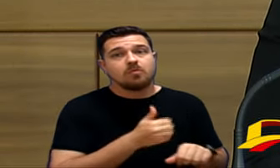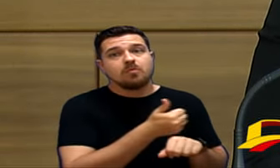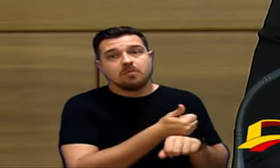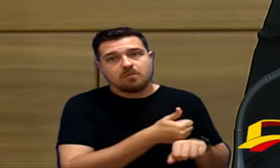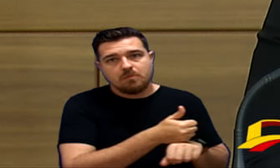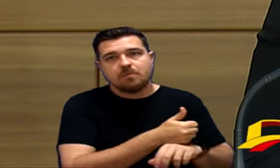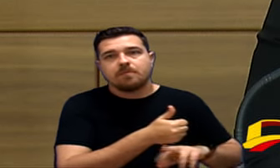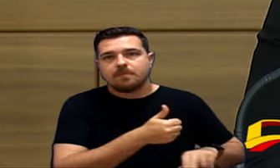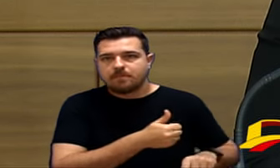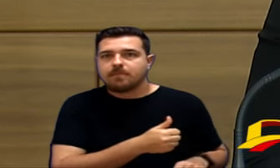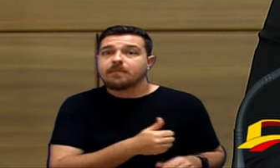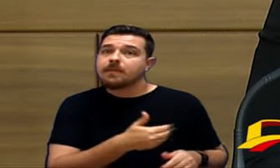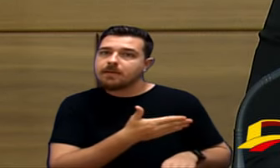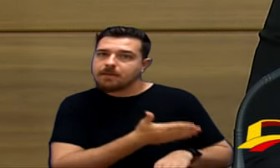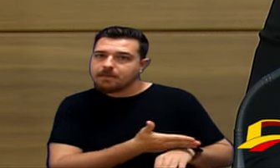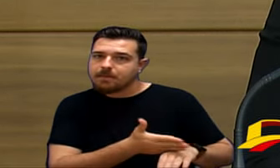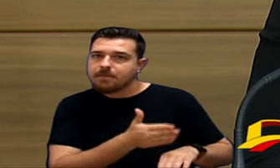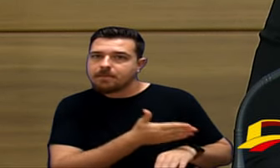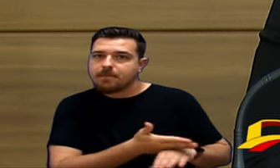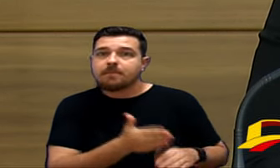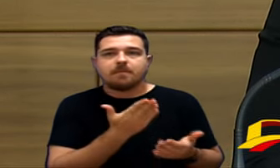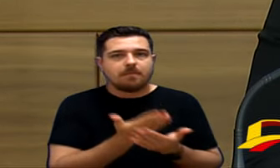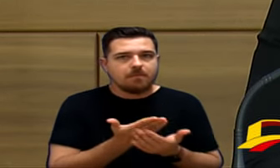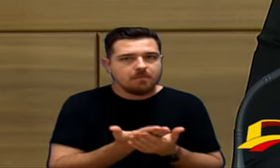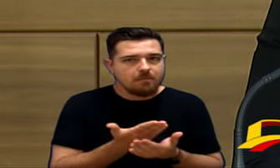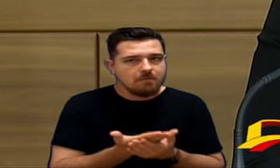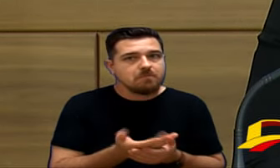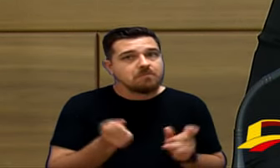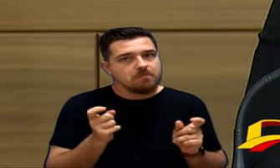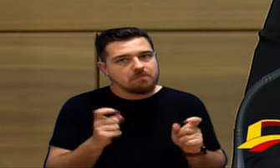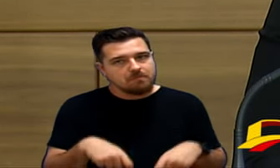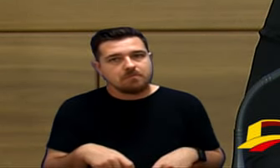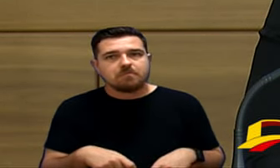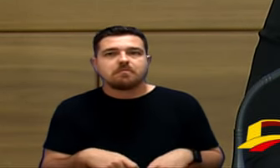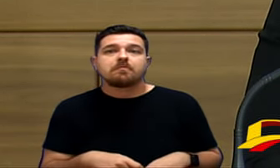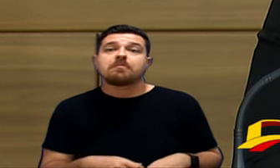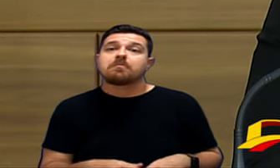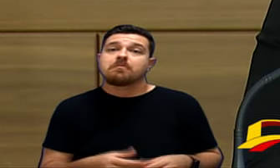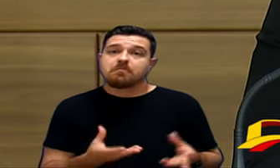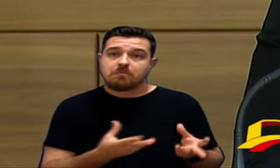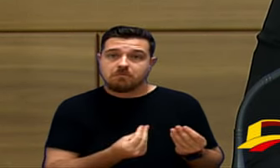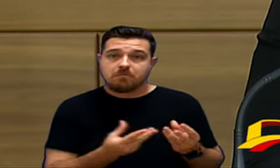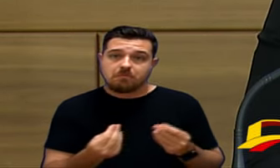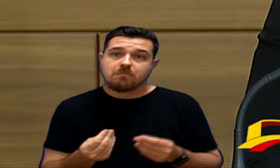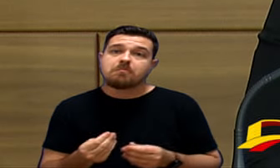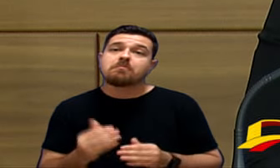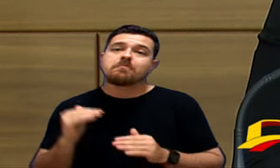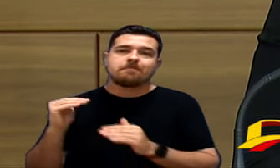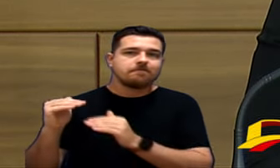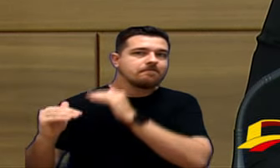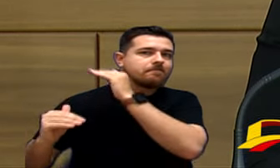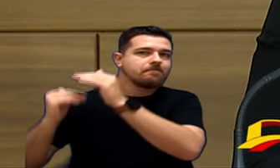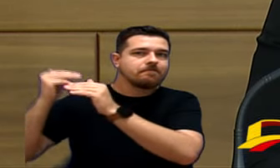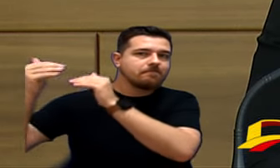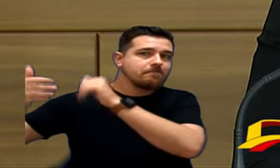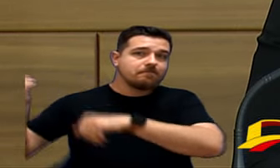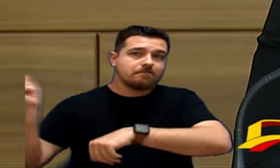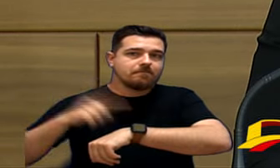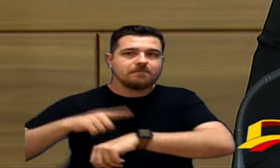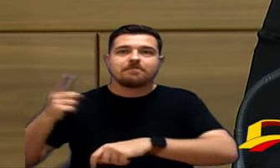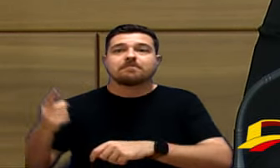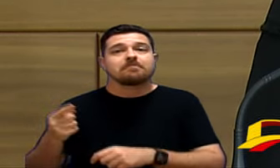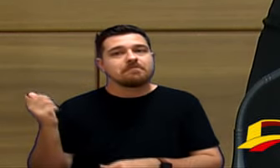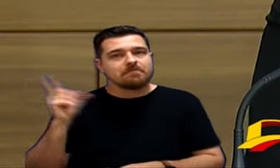certa maneira se prepararam né estudaram um pouco ali para prestar esse concurso eles foram promovidos a classe imediatamente